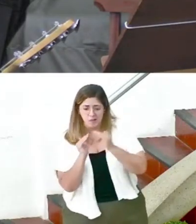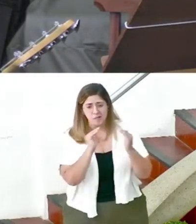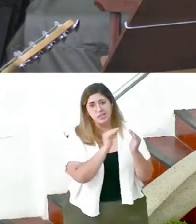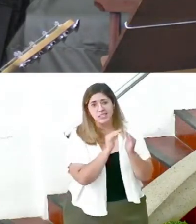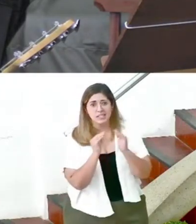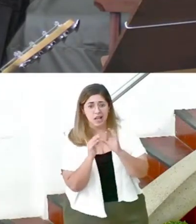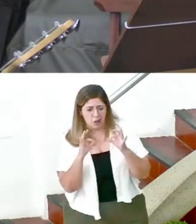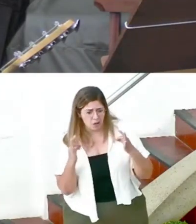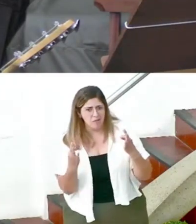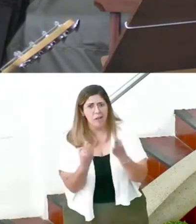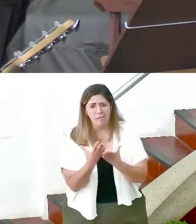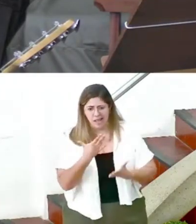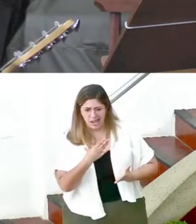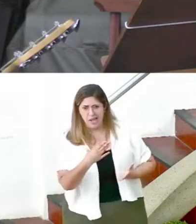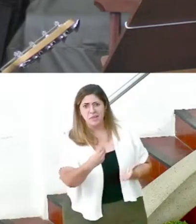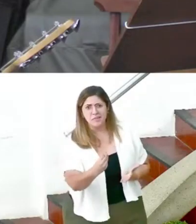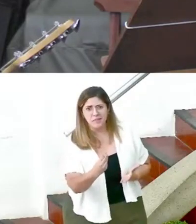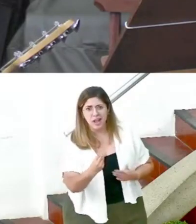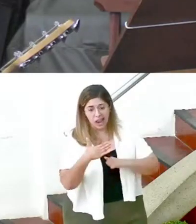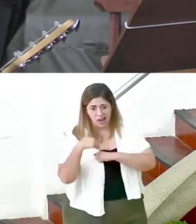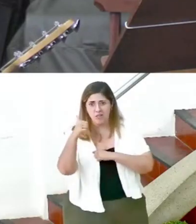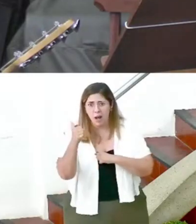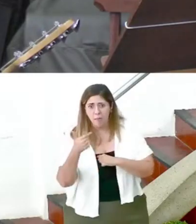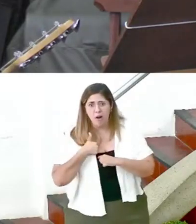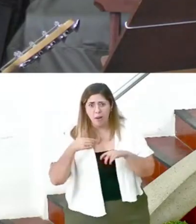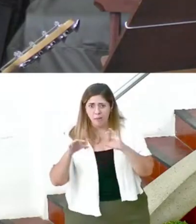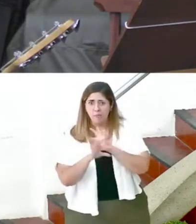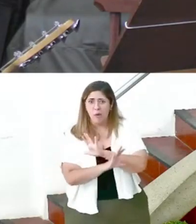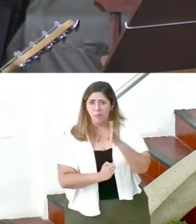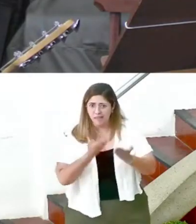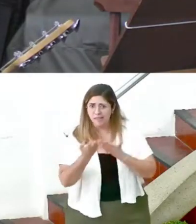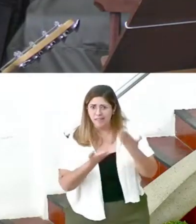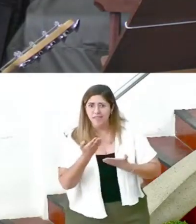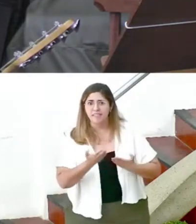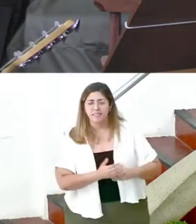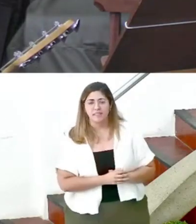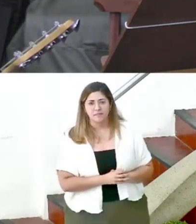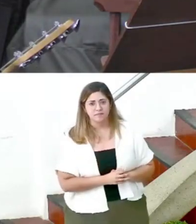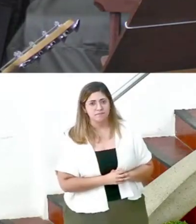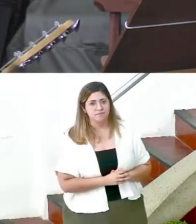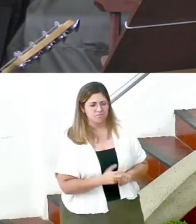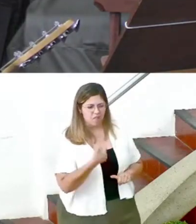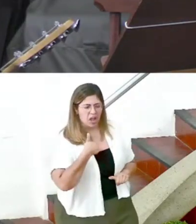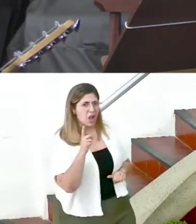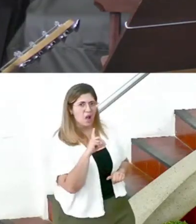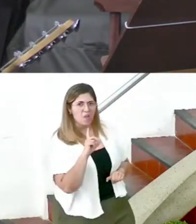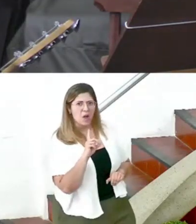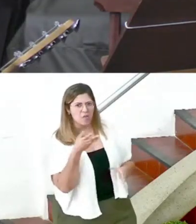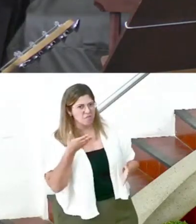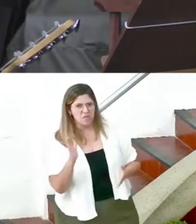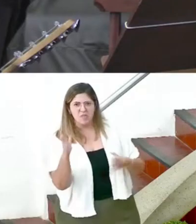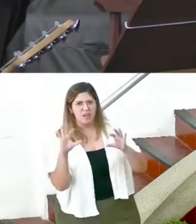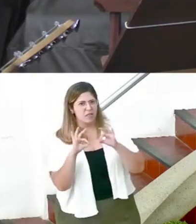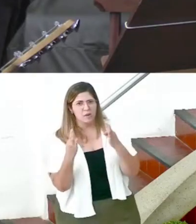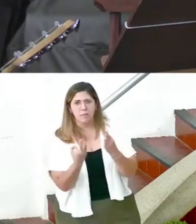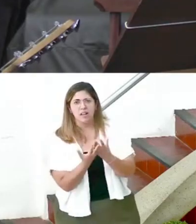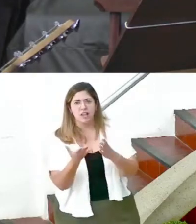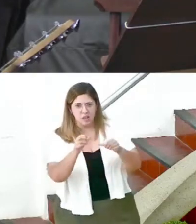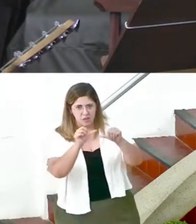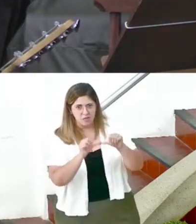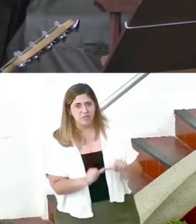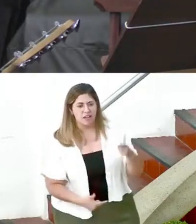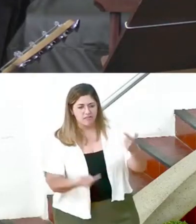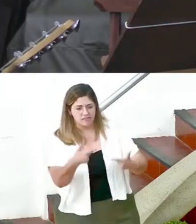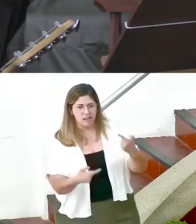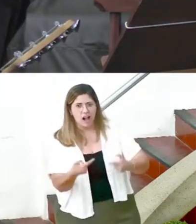meus netos? O que eu faço com o chamado que eu recebi? E então ele disse: não, senhor, eu continuo aqui. E Rosenthal continuou na guerra.